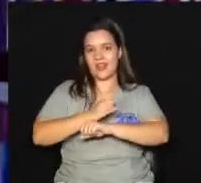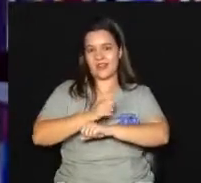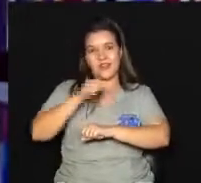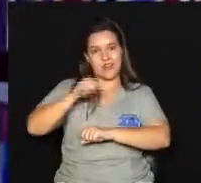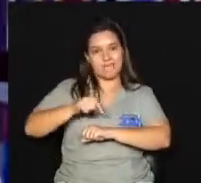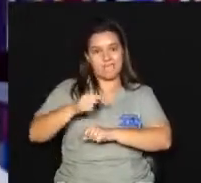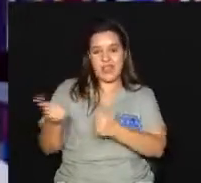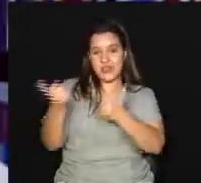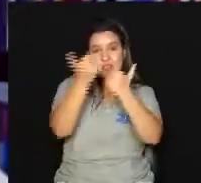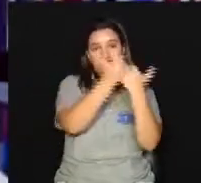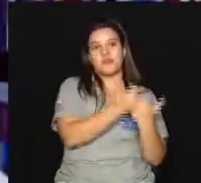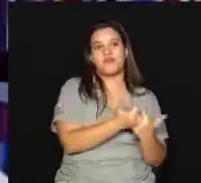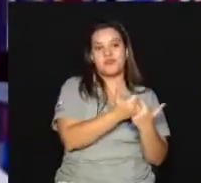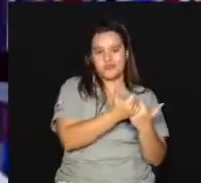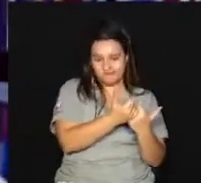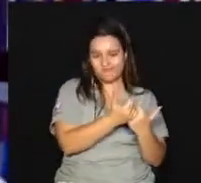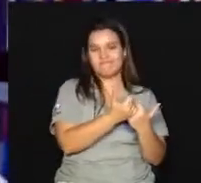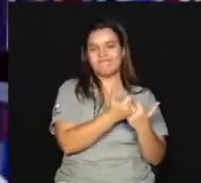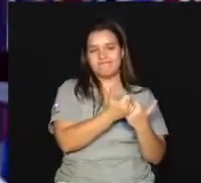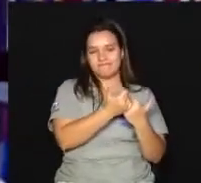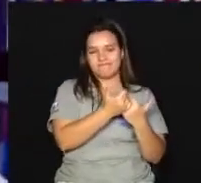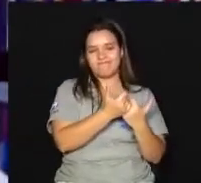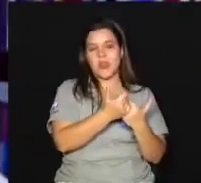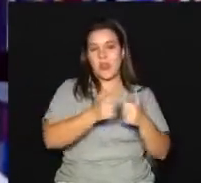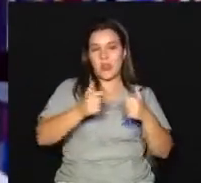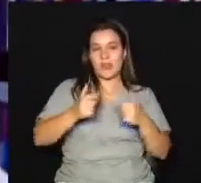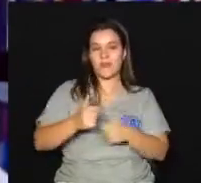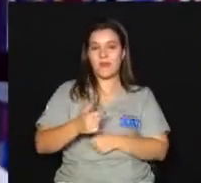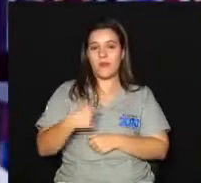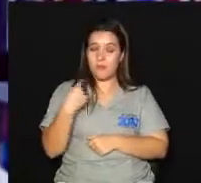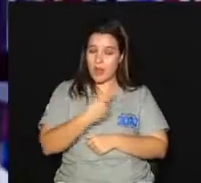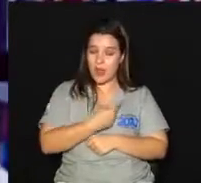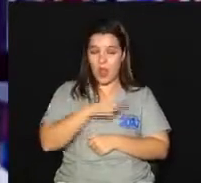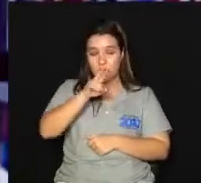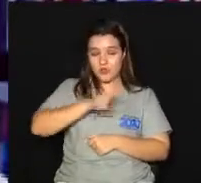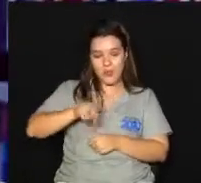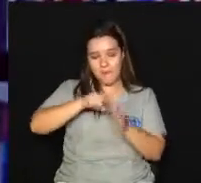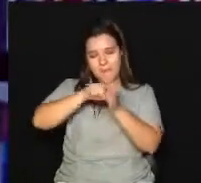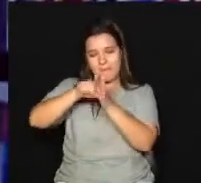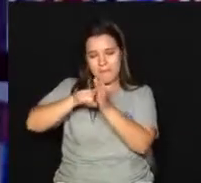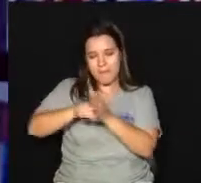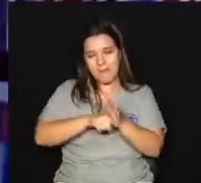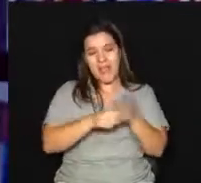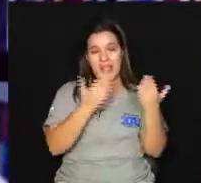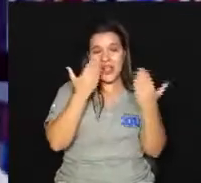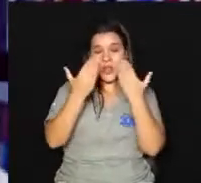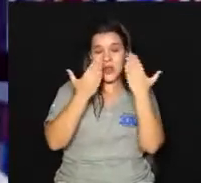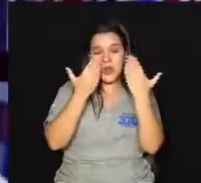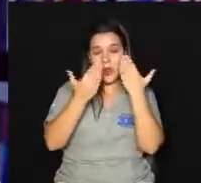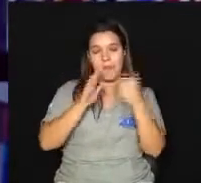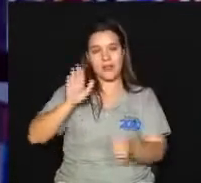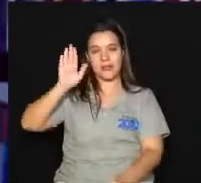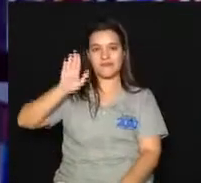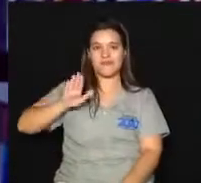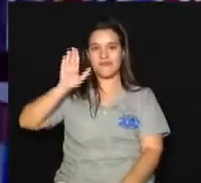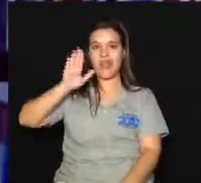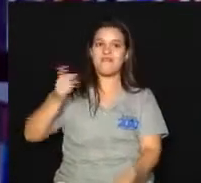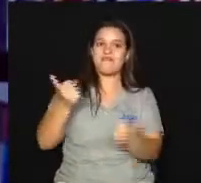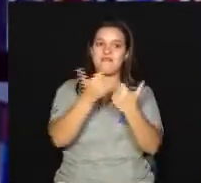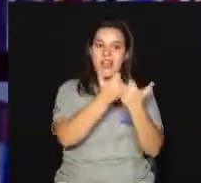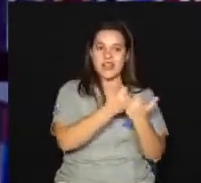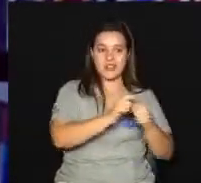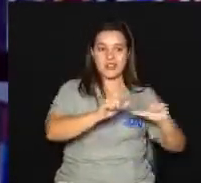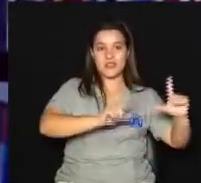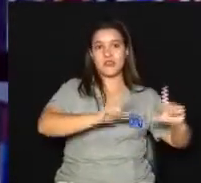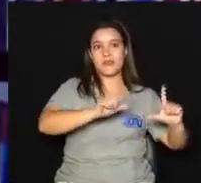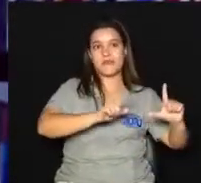vai assumir esse espaço deixado pela mídia normal, pela mídia